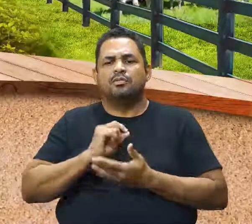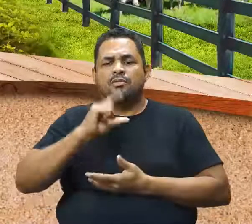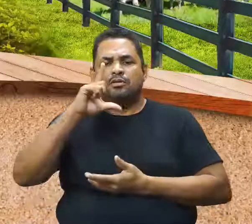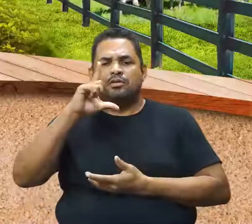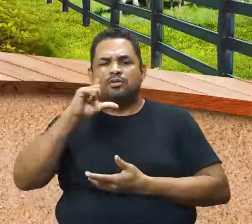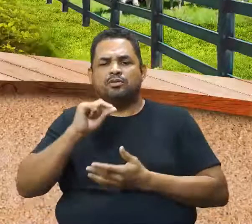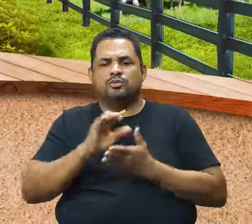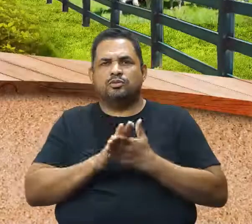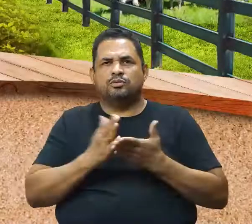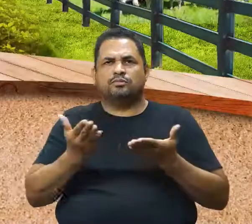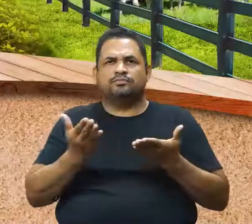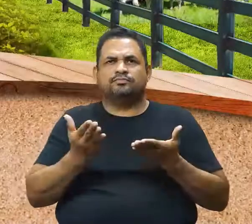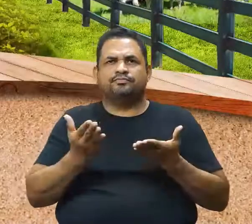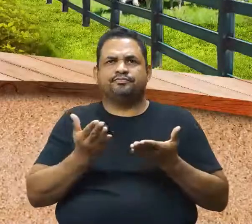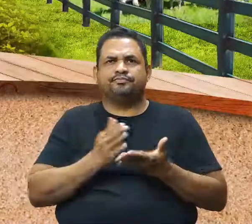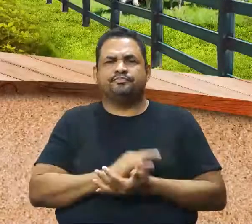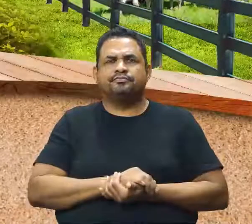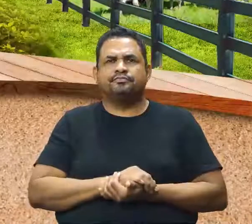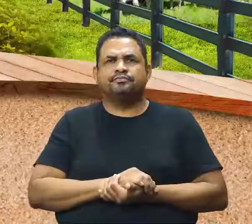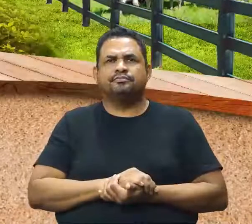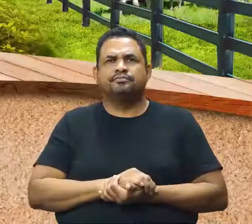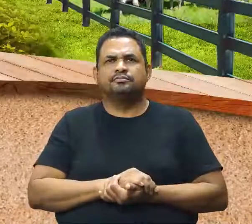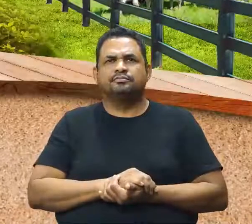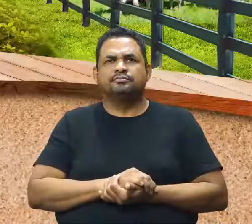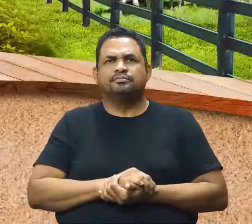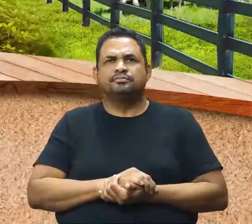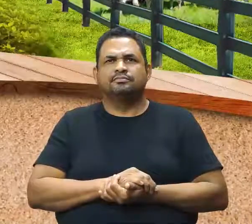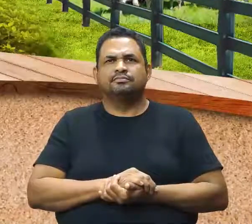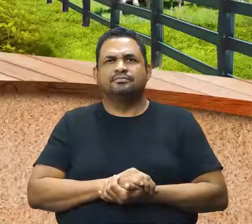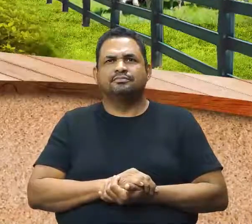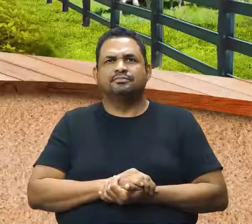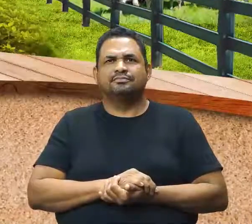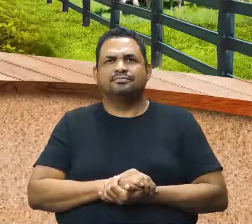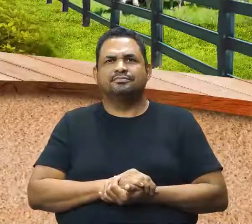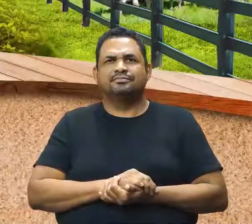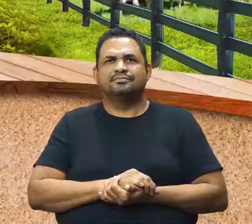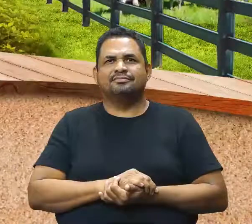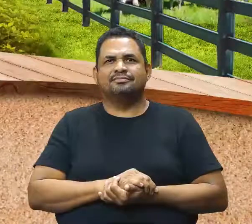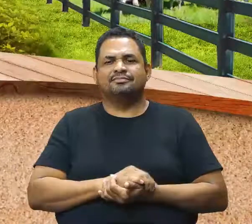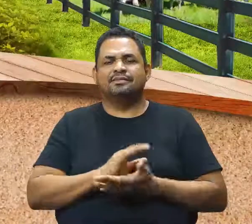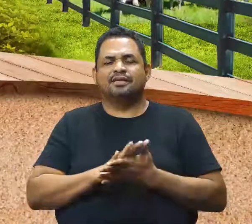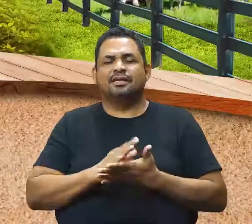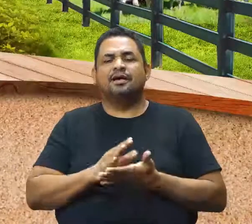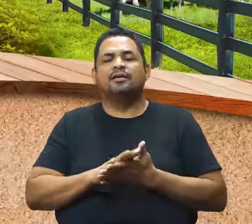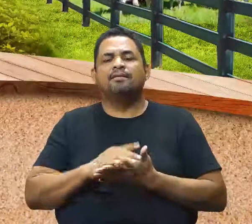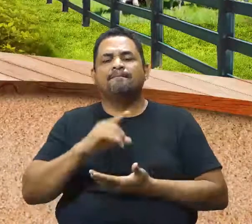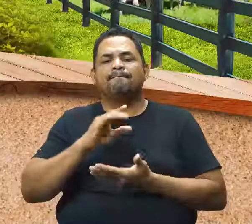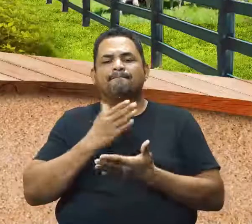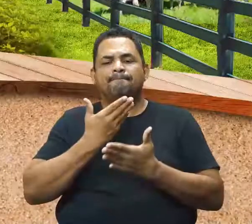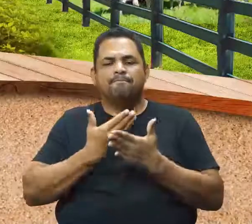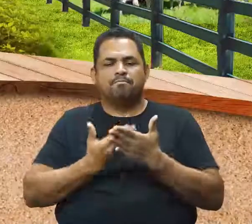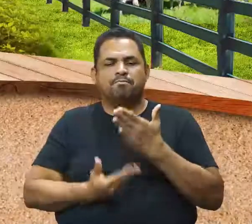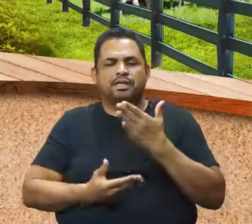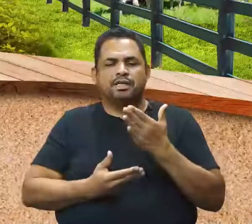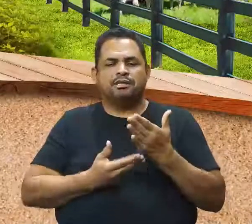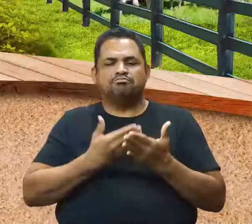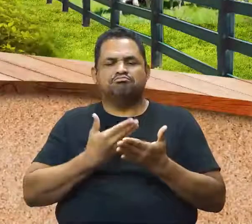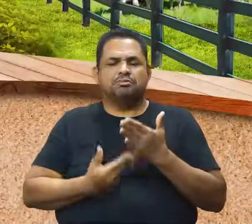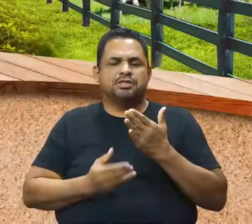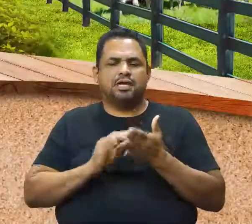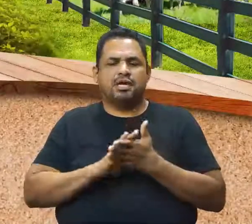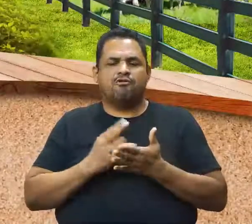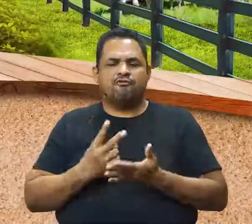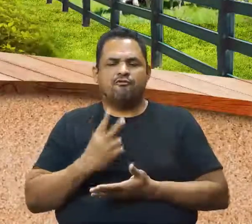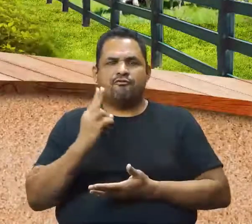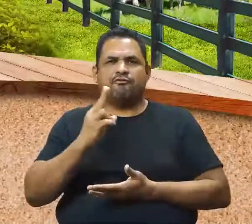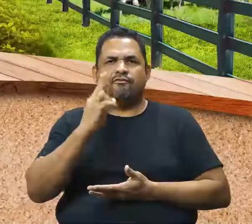o período, como é que fala? A depreciação, porque ele vai ter um período,